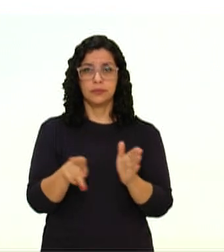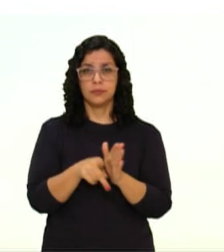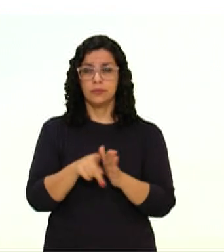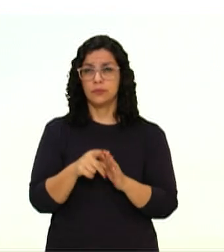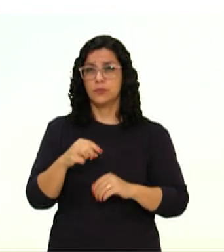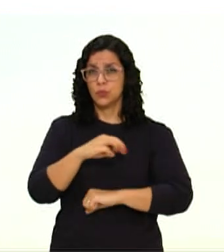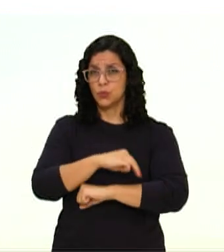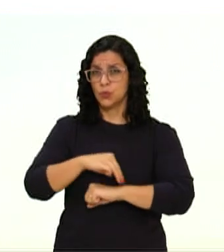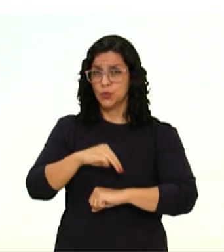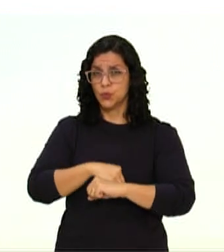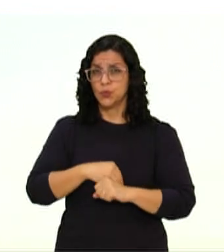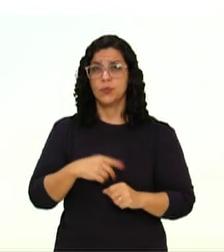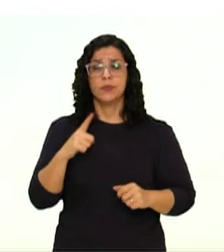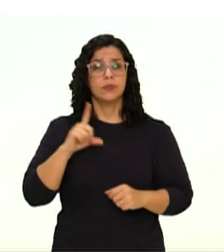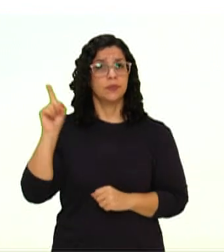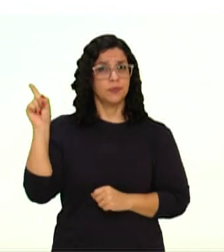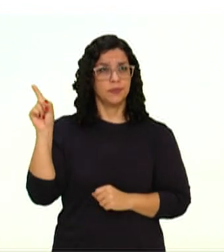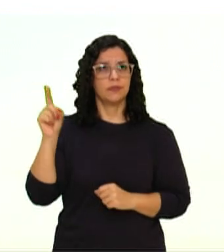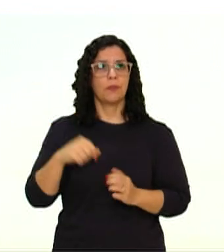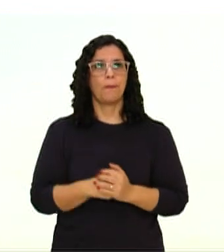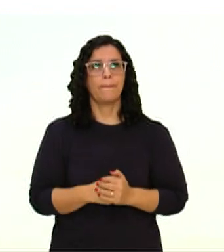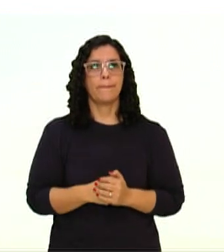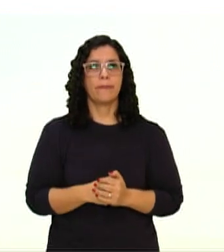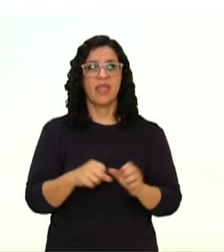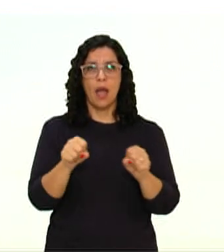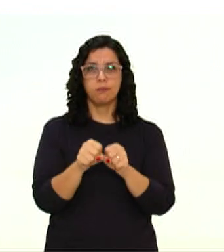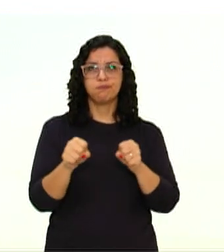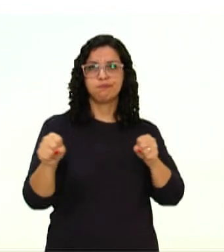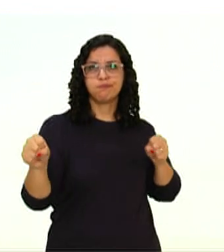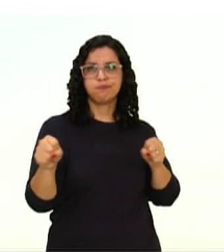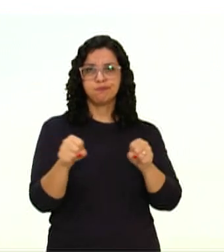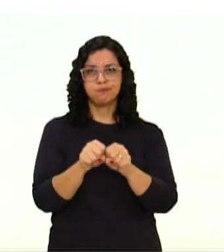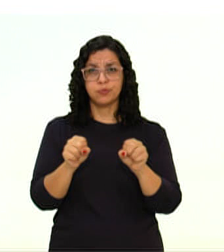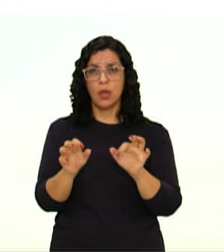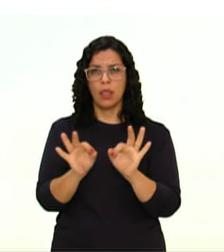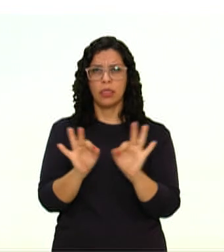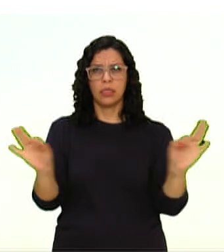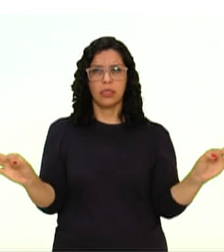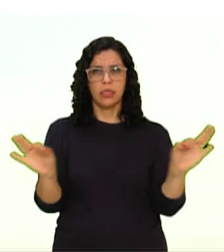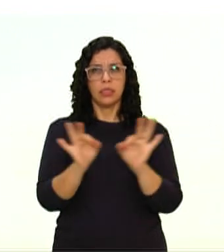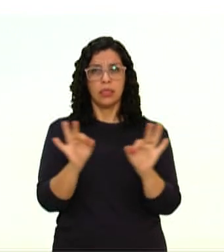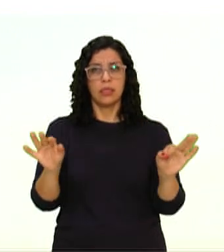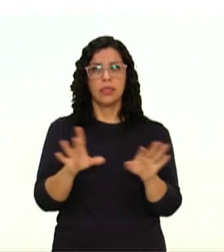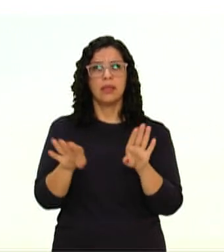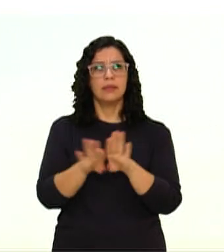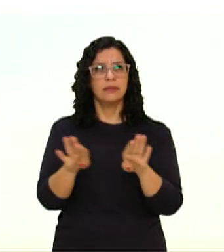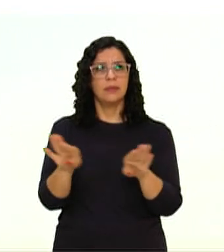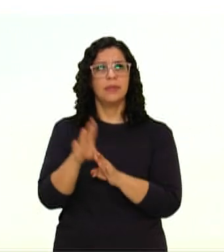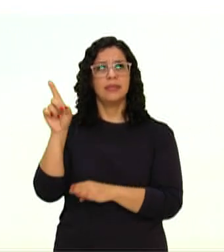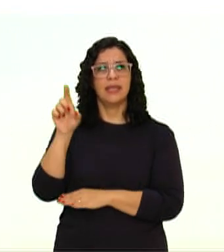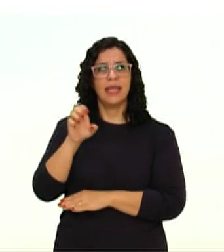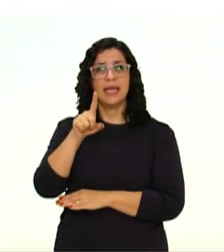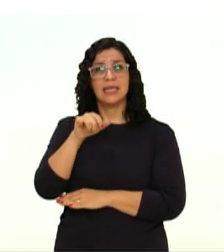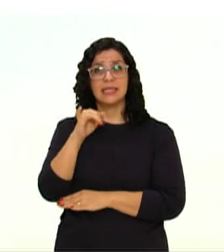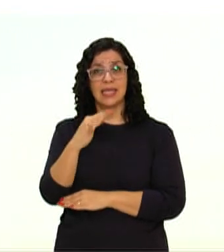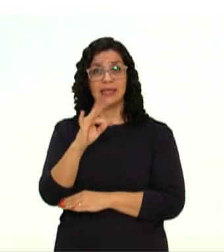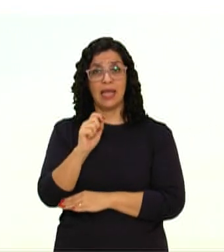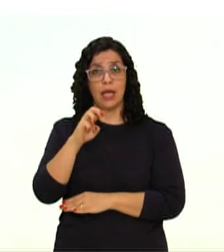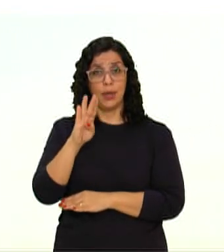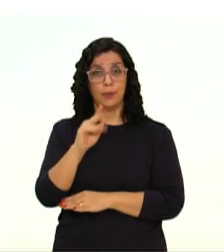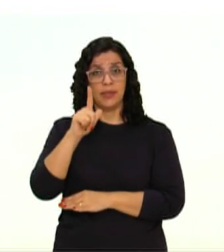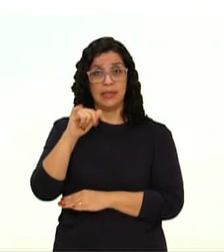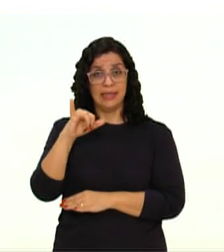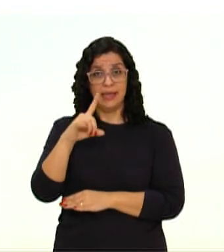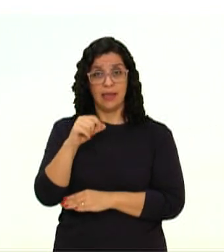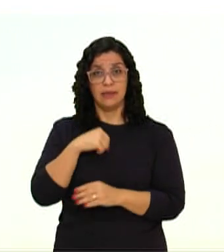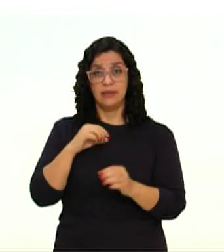ele tem as seguintes propriedades: extensibilidade, elasticidade e excitabilidade, As suas